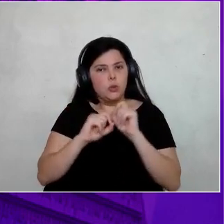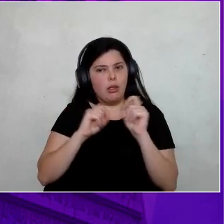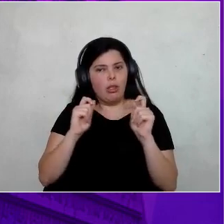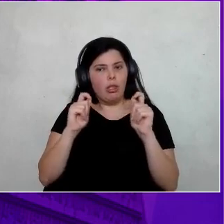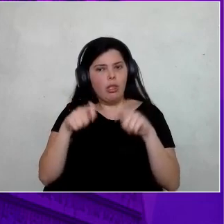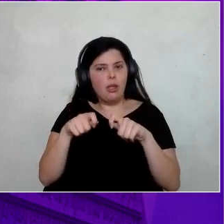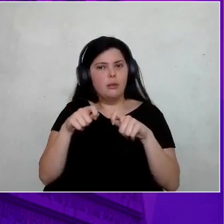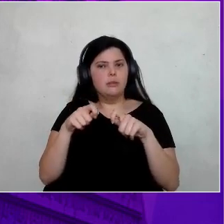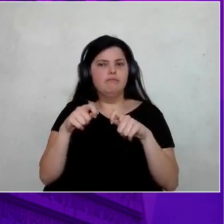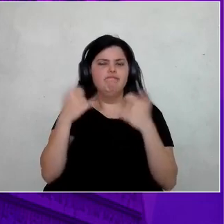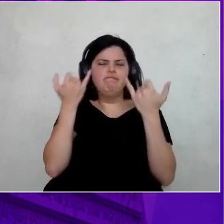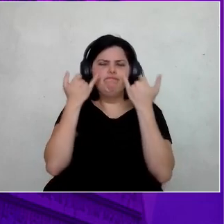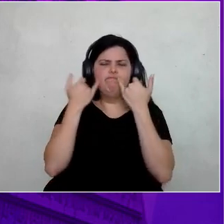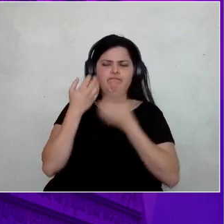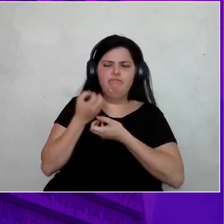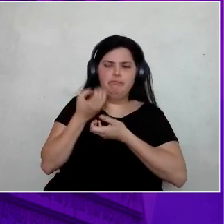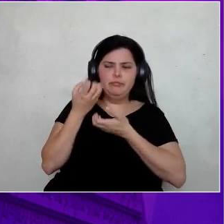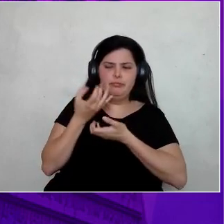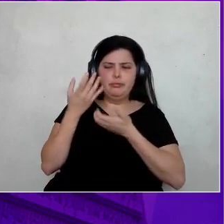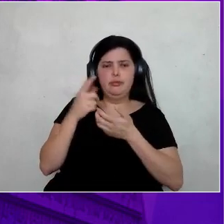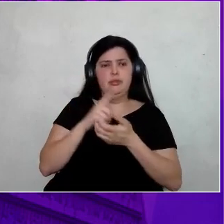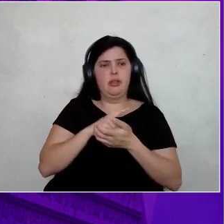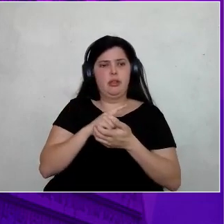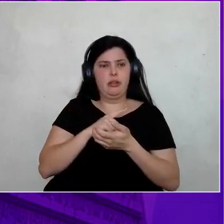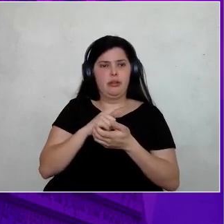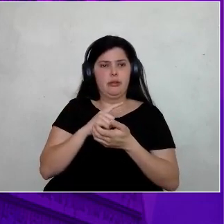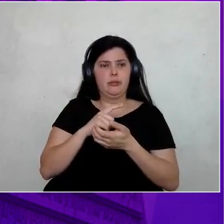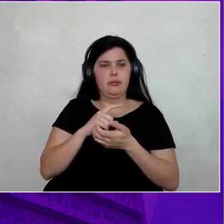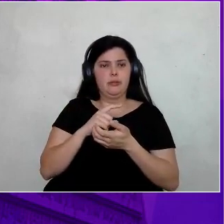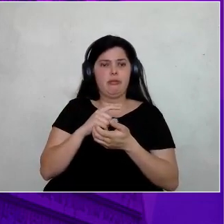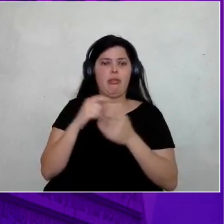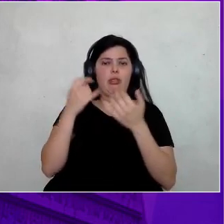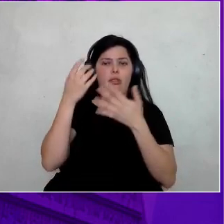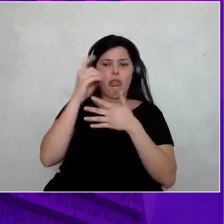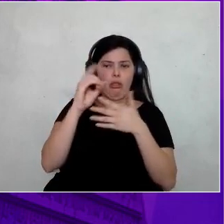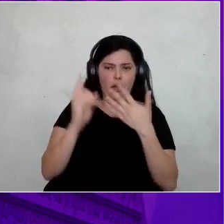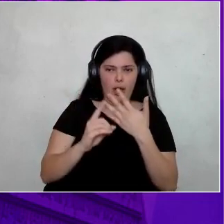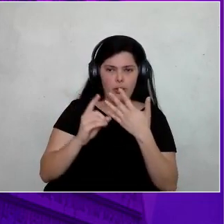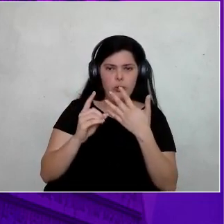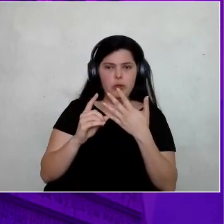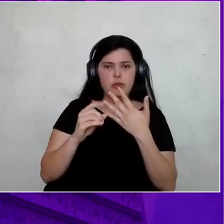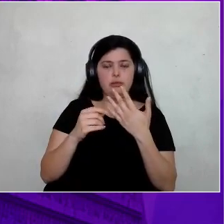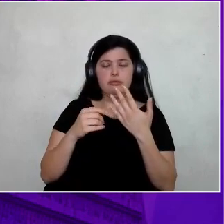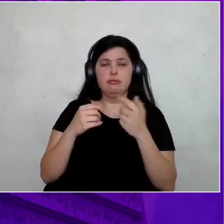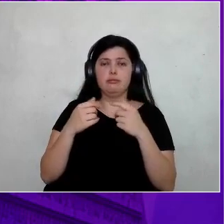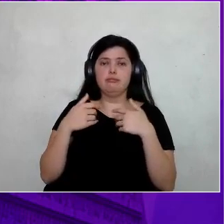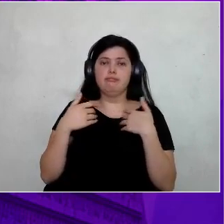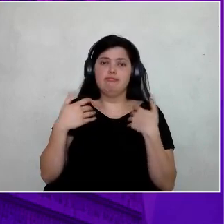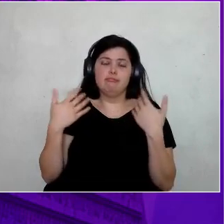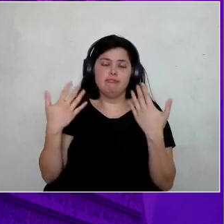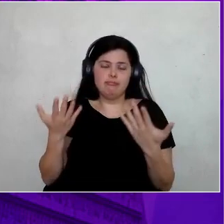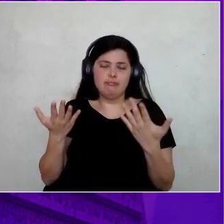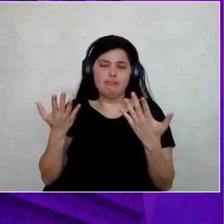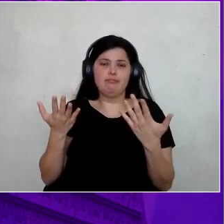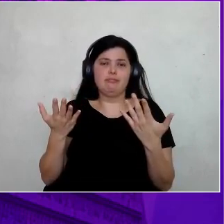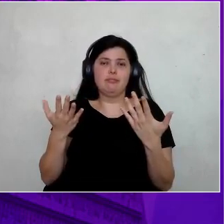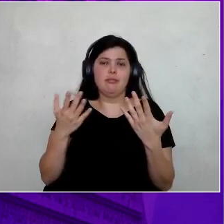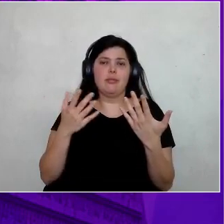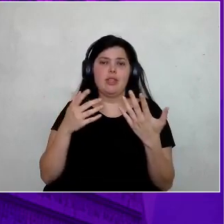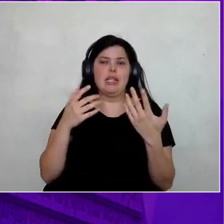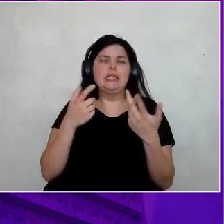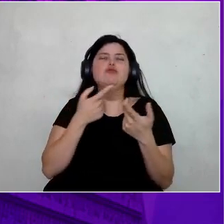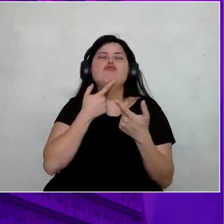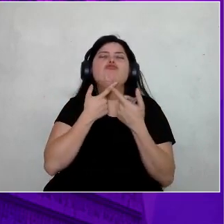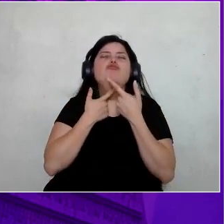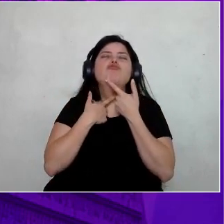muitas informações, né? Então a gente está rodeado ali por dados, mas, porém, todavia, né, a gente está faminto, sedento